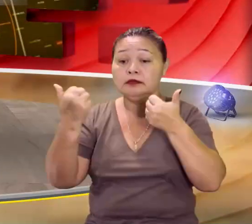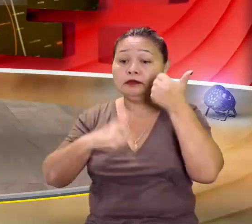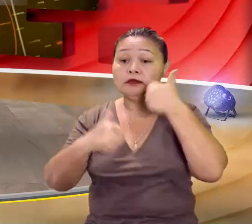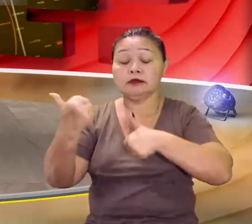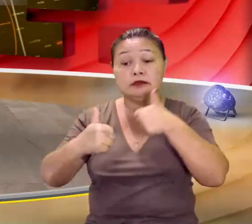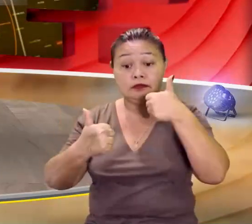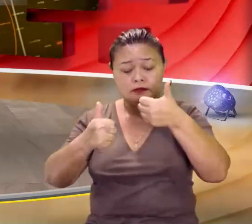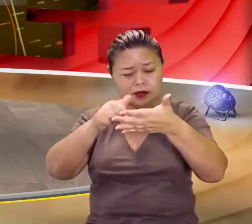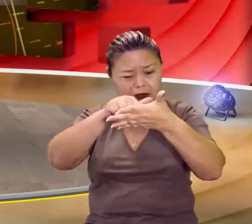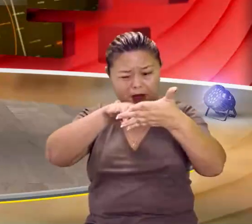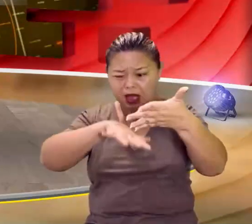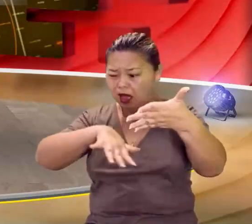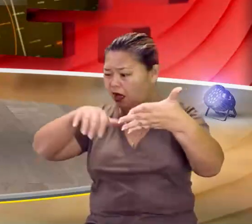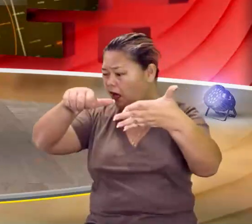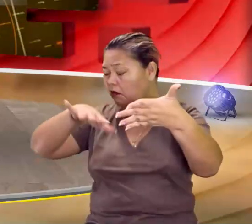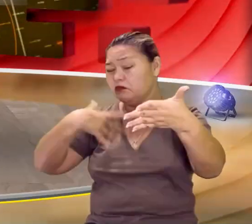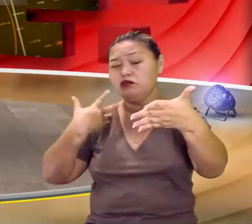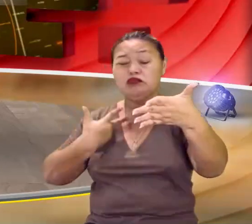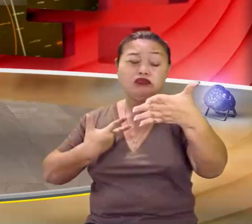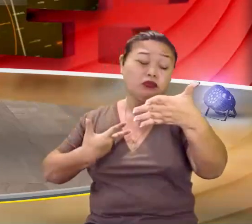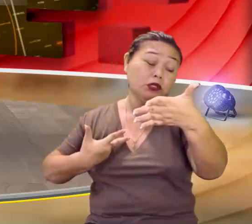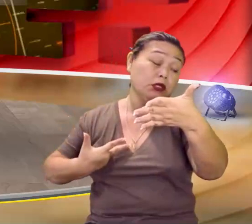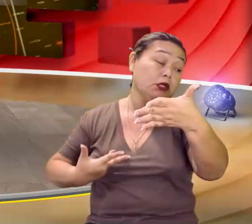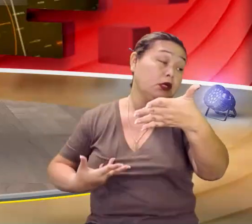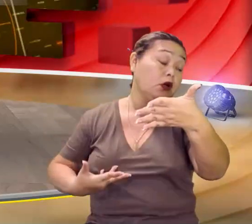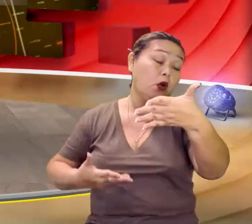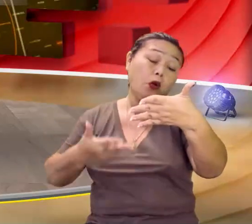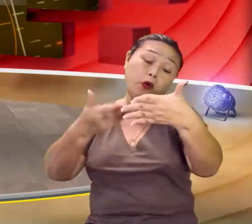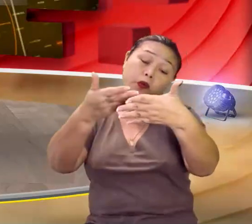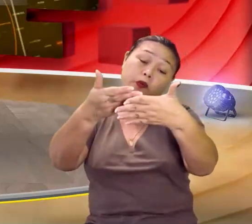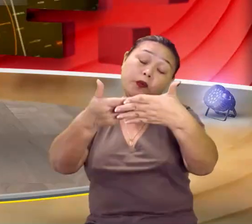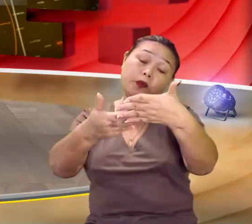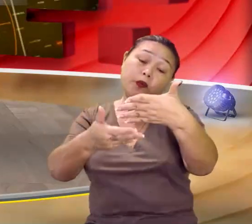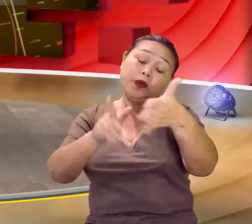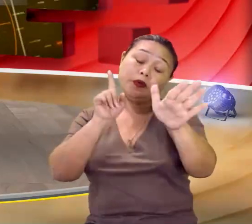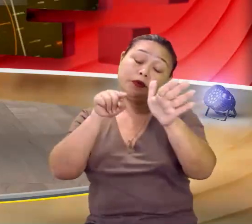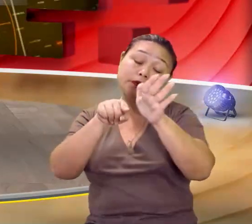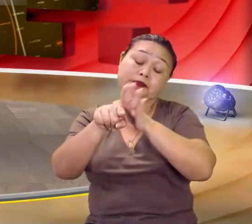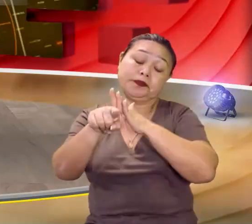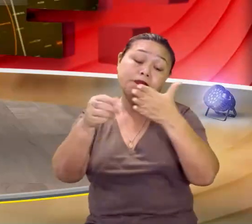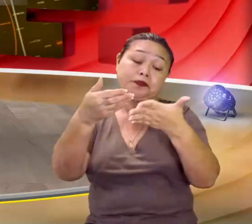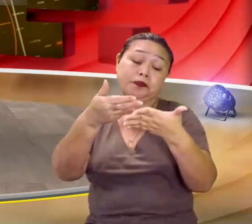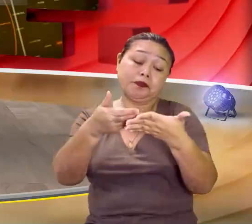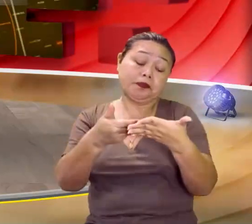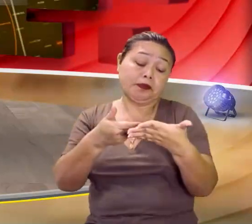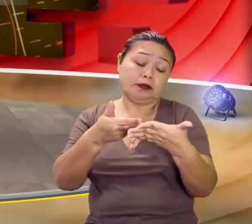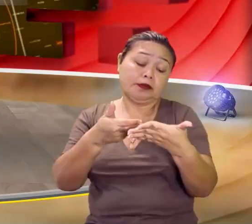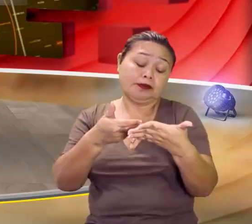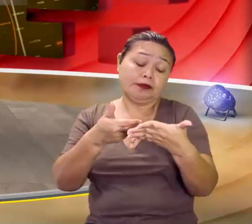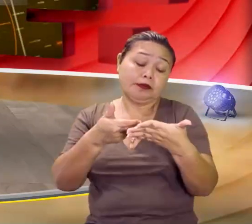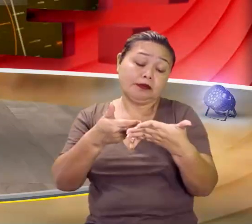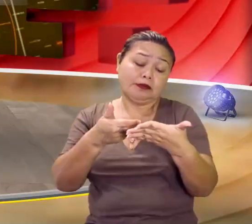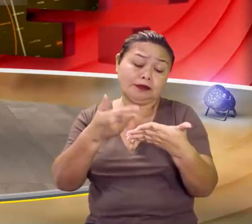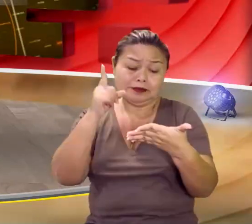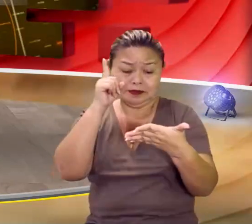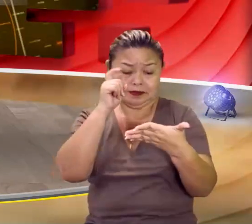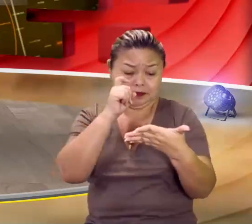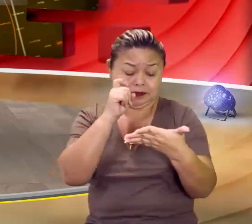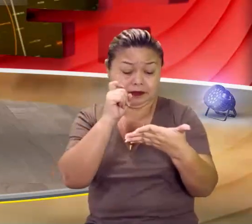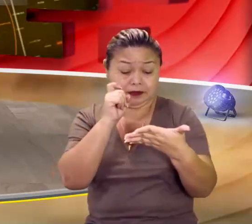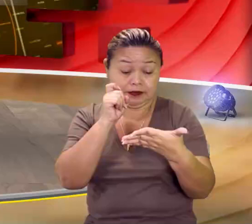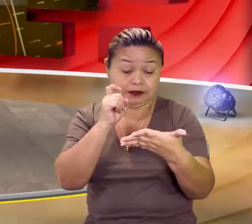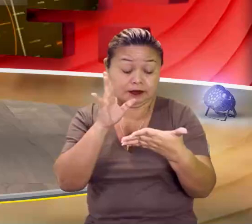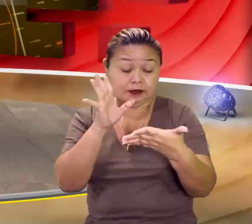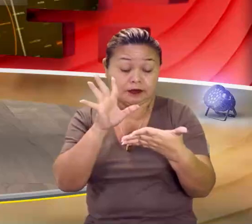avaliação extensa, cansativa, né? As questões são no sentido, assim, de... complexas no sentido,